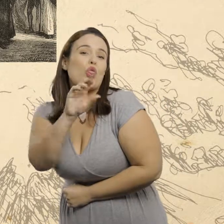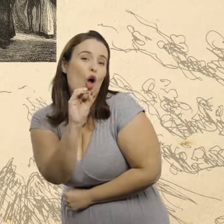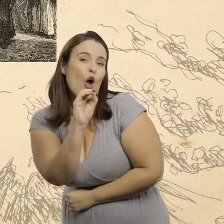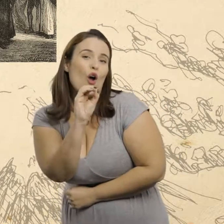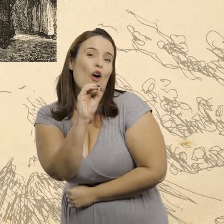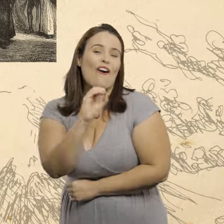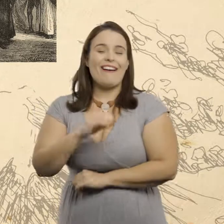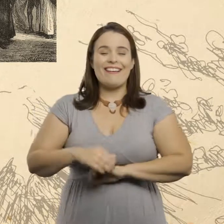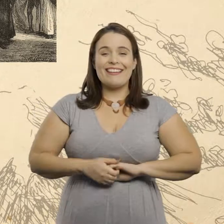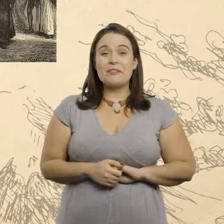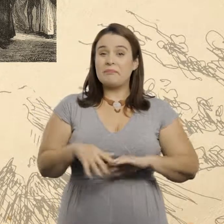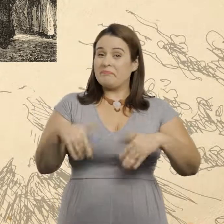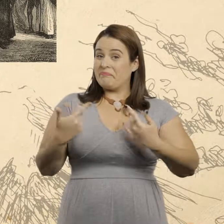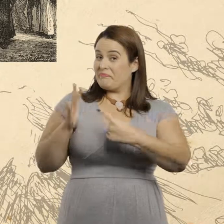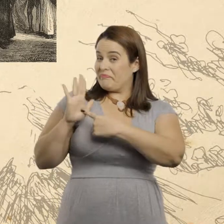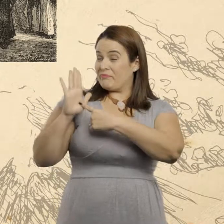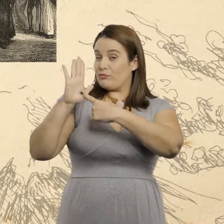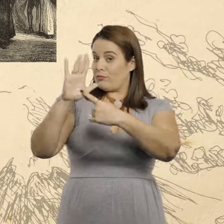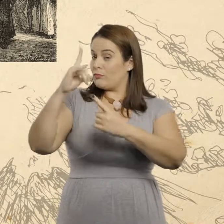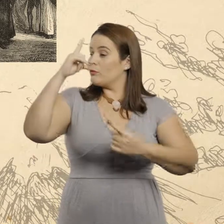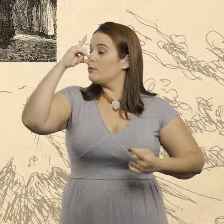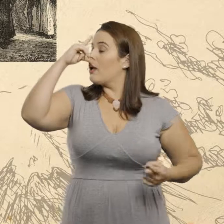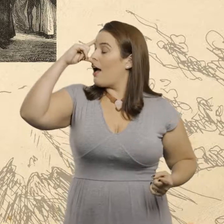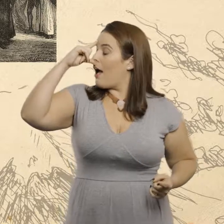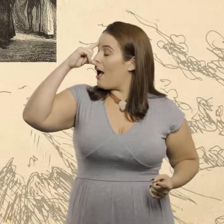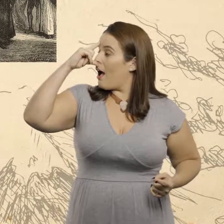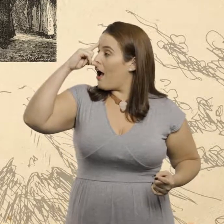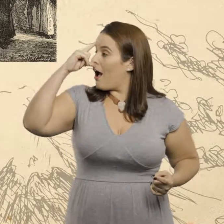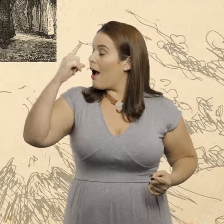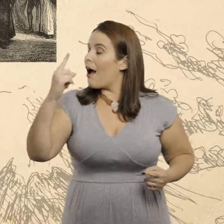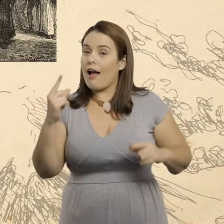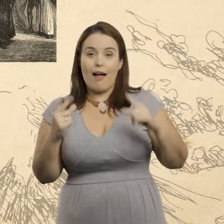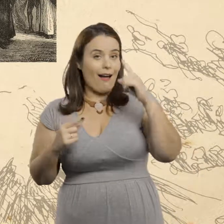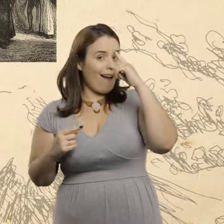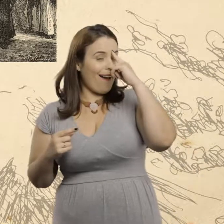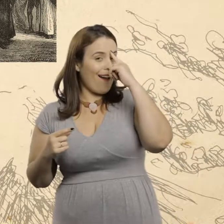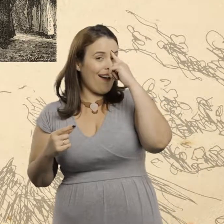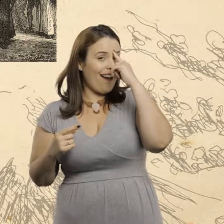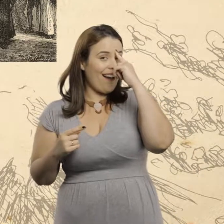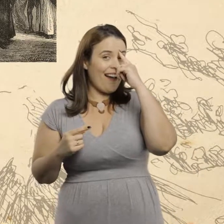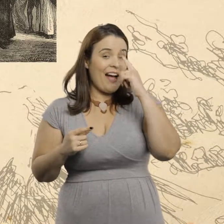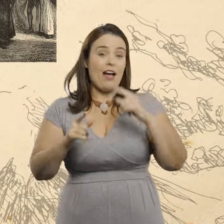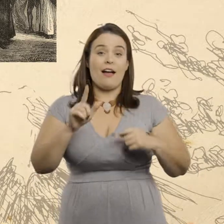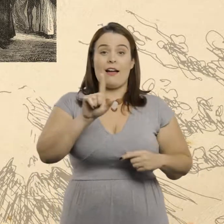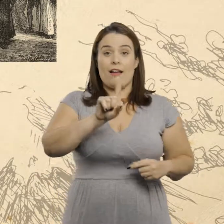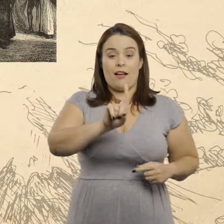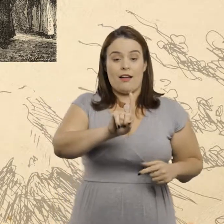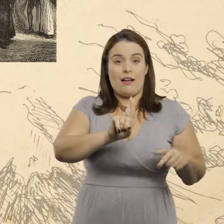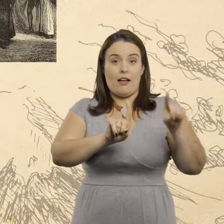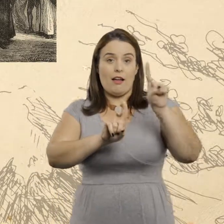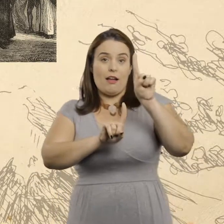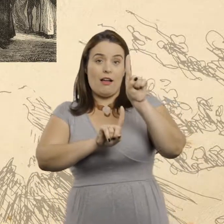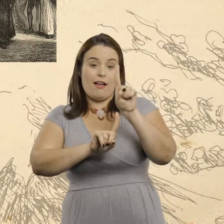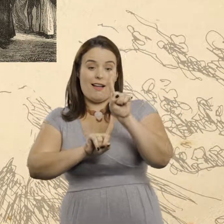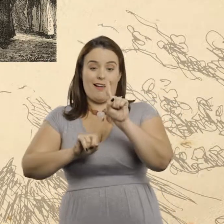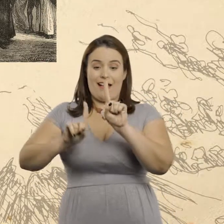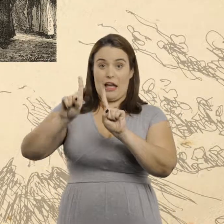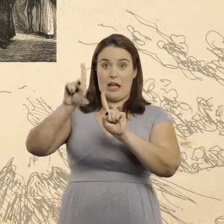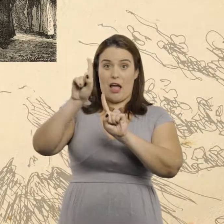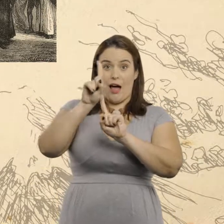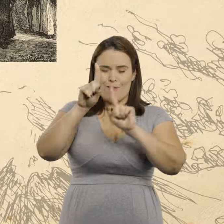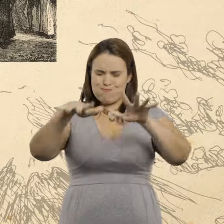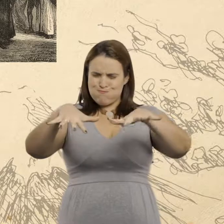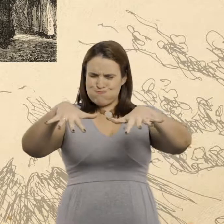narigudos. A apresentação começou e os narigões narigudos subiram um em cima do outro.